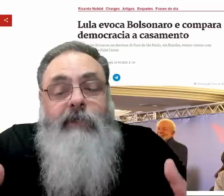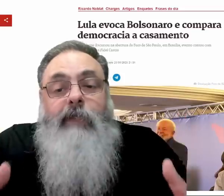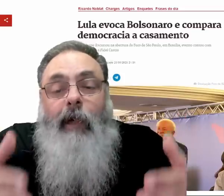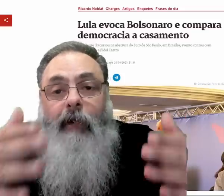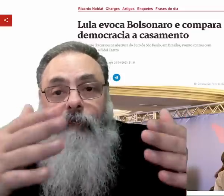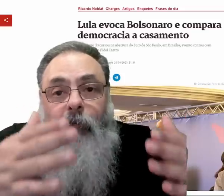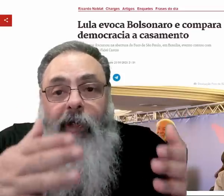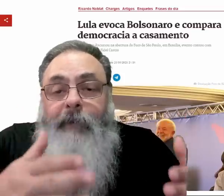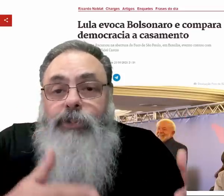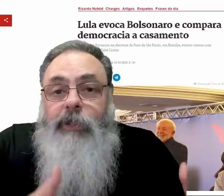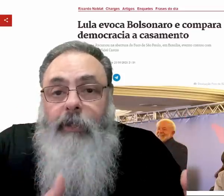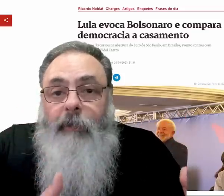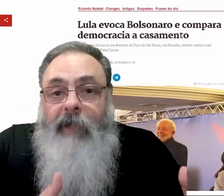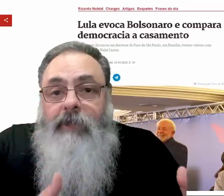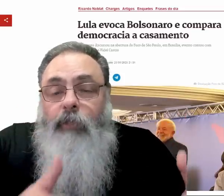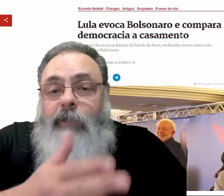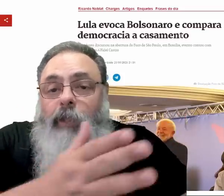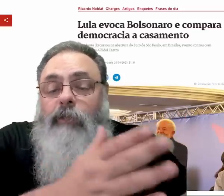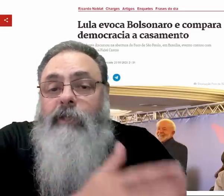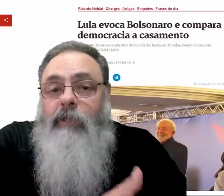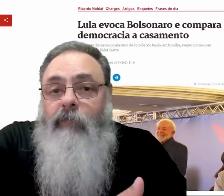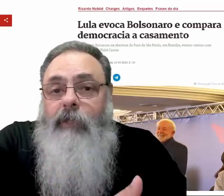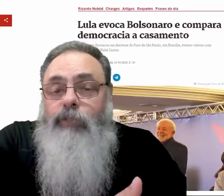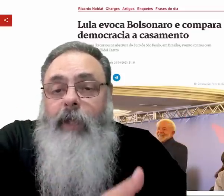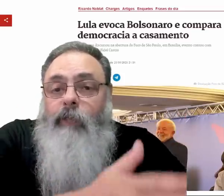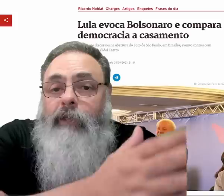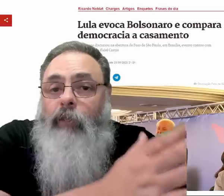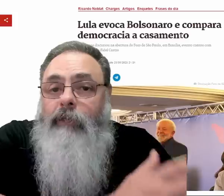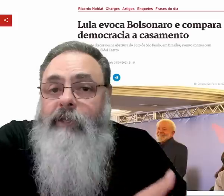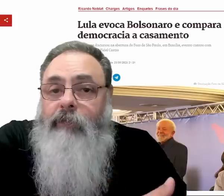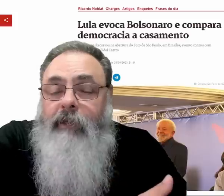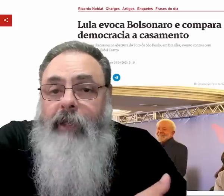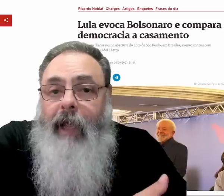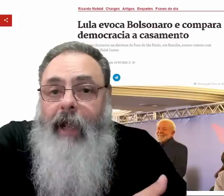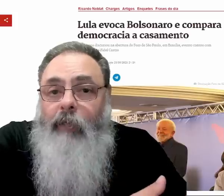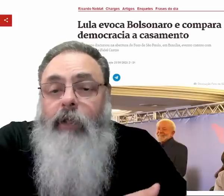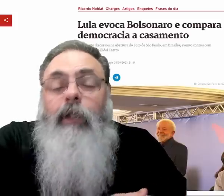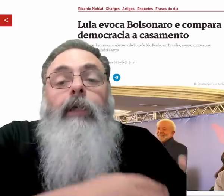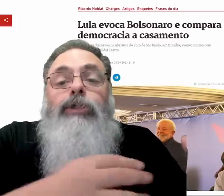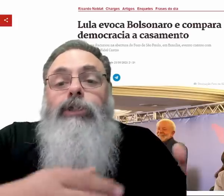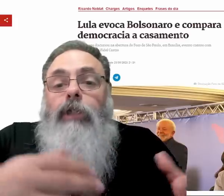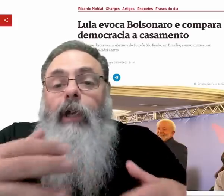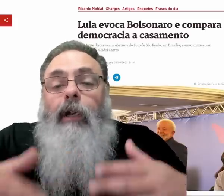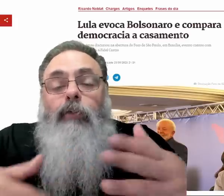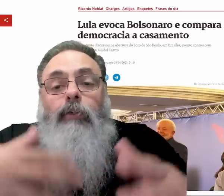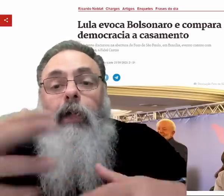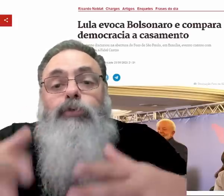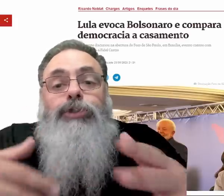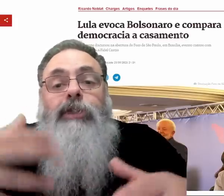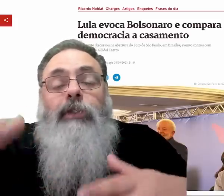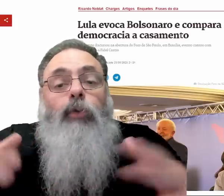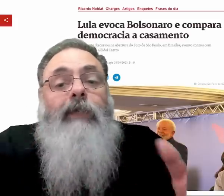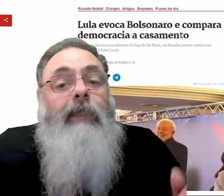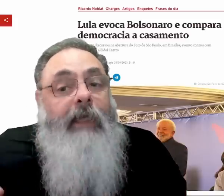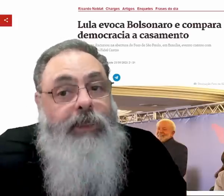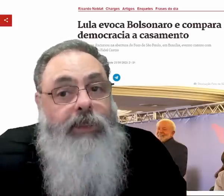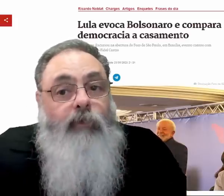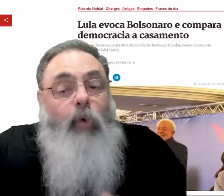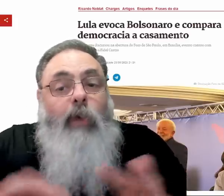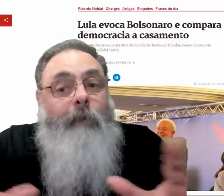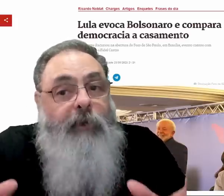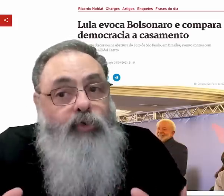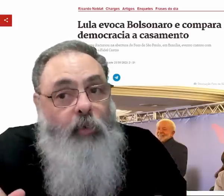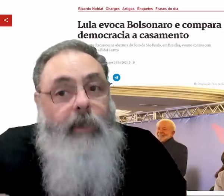que vai acontecer Vamos repetir aqui no Brasil que tá acontecendo na Venezuela o que tá acontecendo na Nicarágua de a justiça tornar